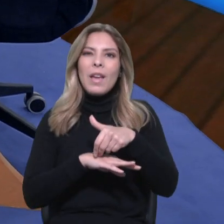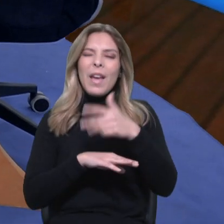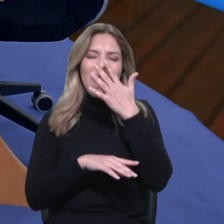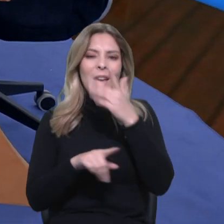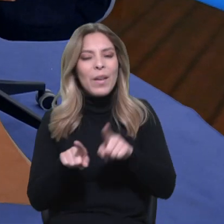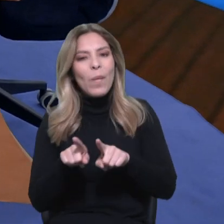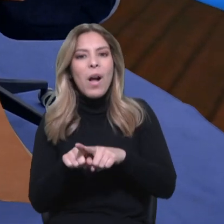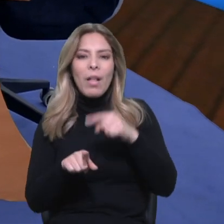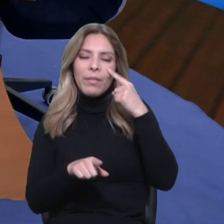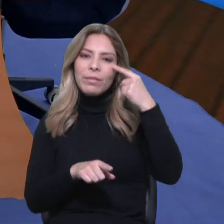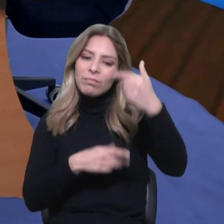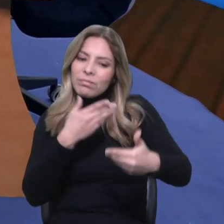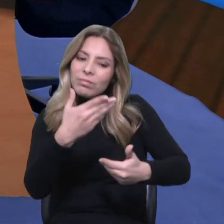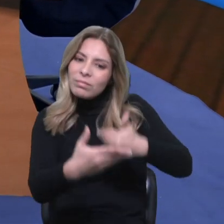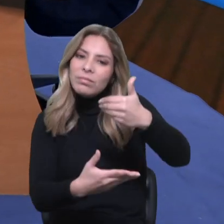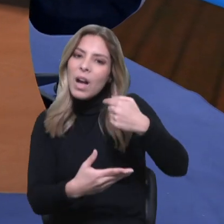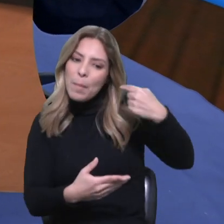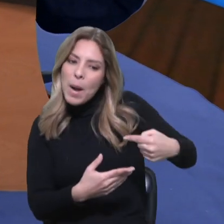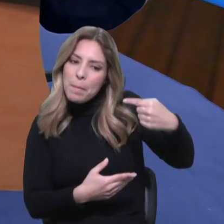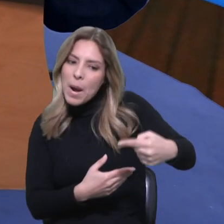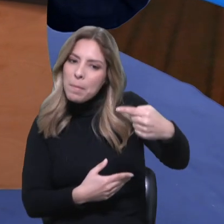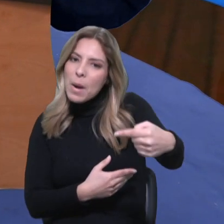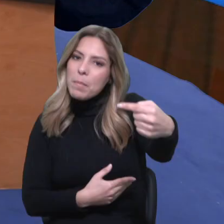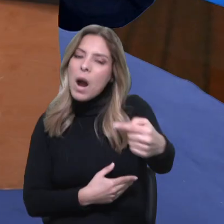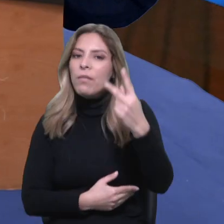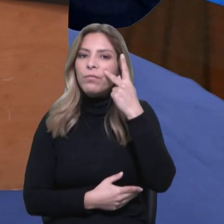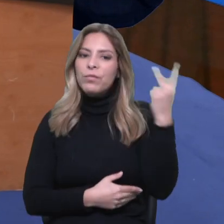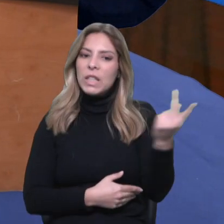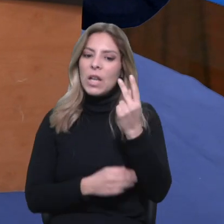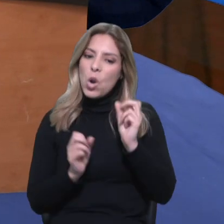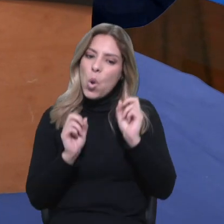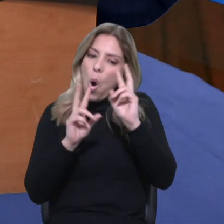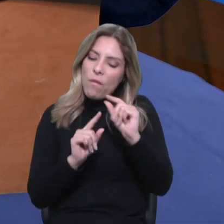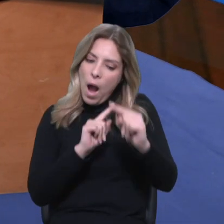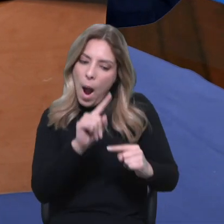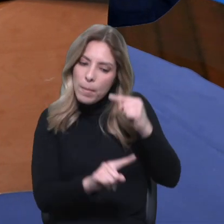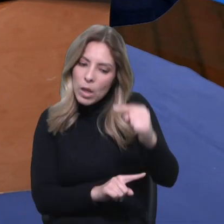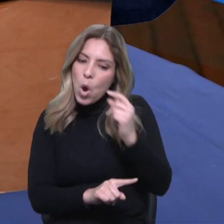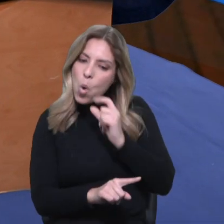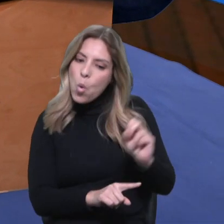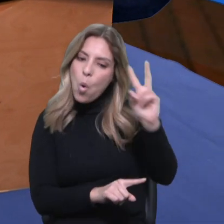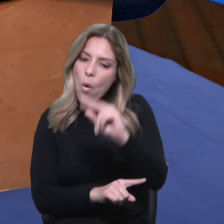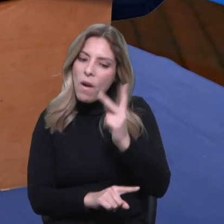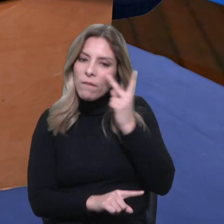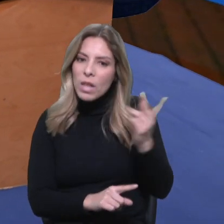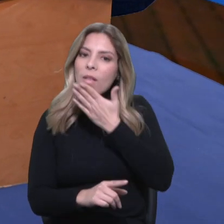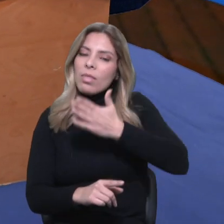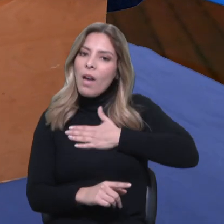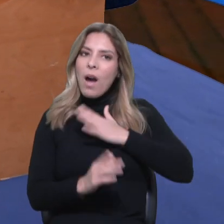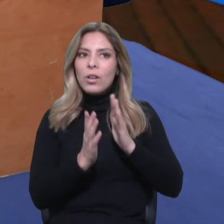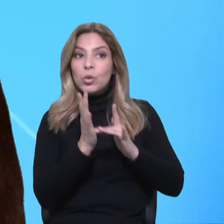se prolonga. Dia a dia vamos vivendo esta vida nova ressuscitada, vamos ressuscitando esta vida nova que Jesus dá e que